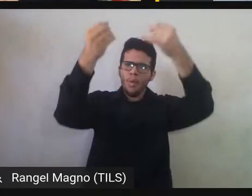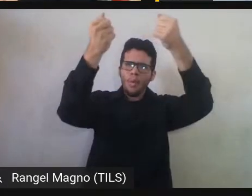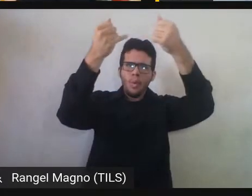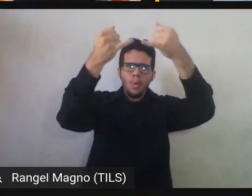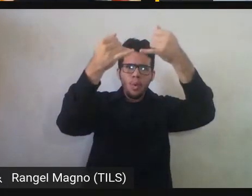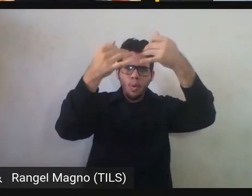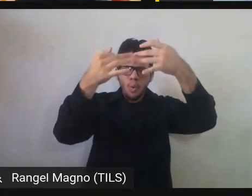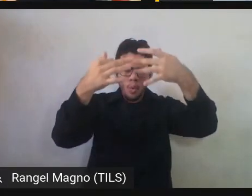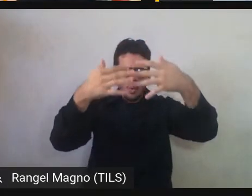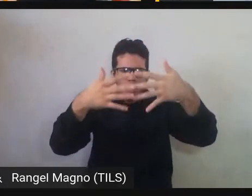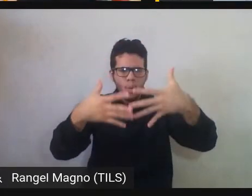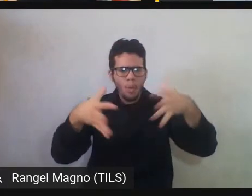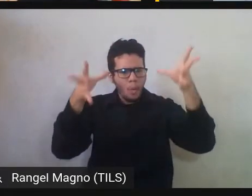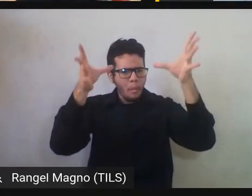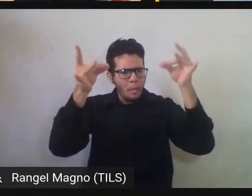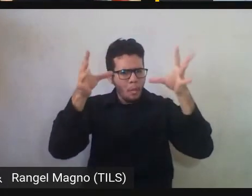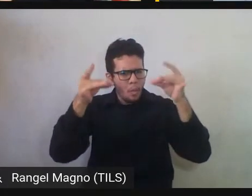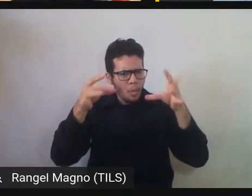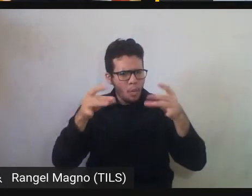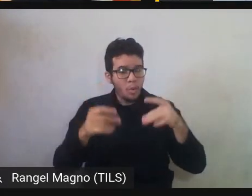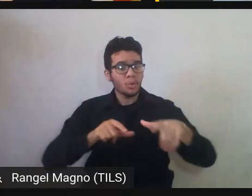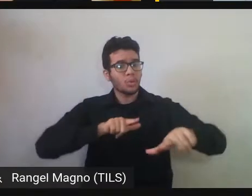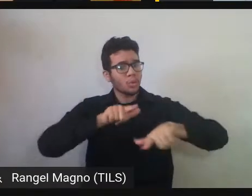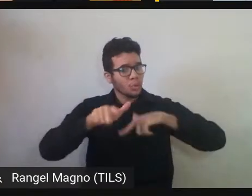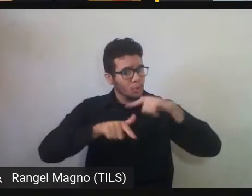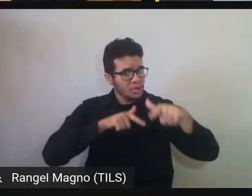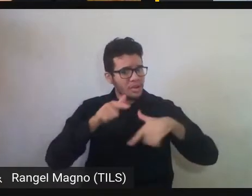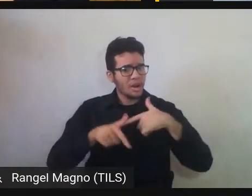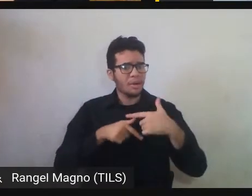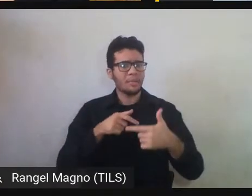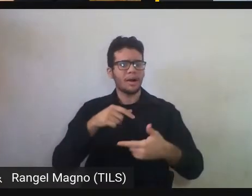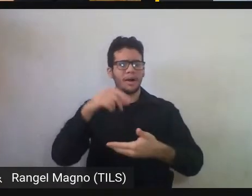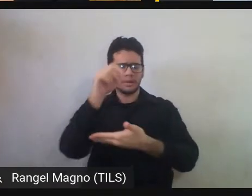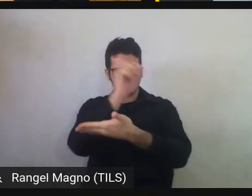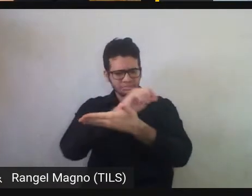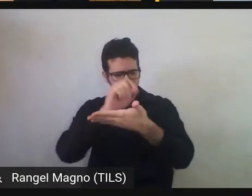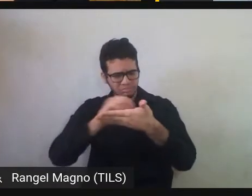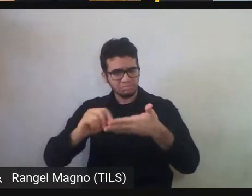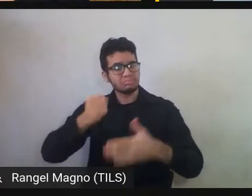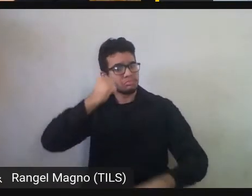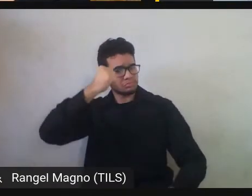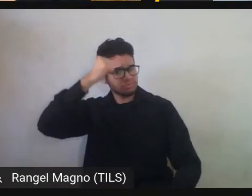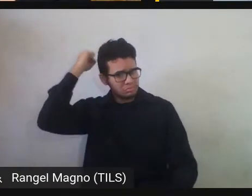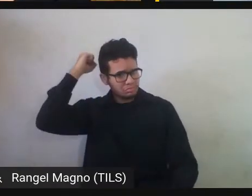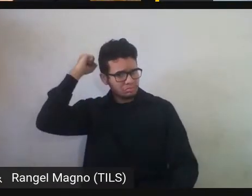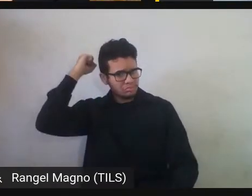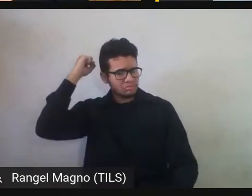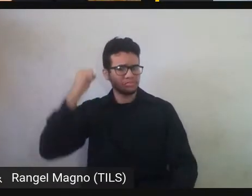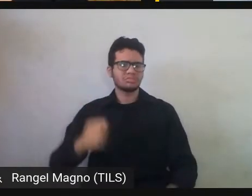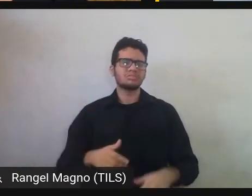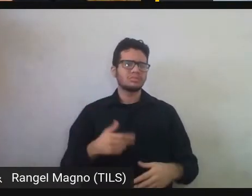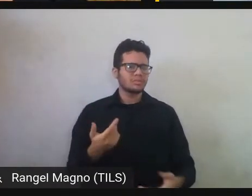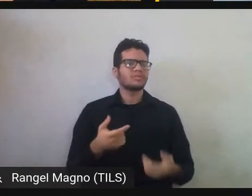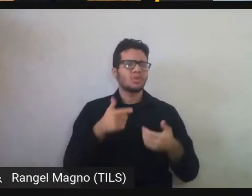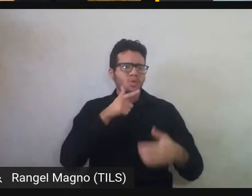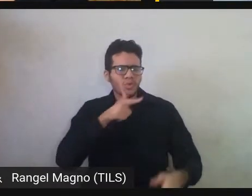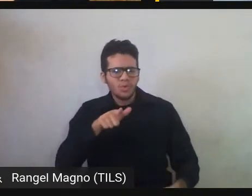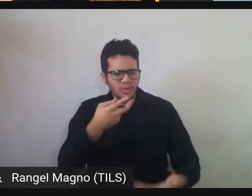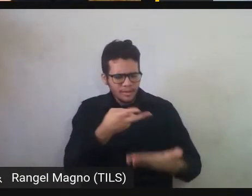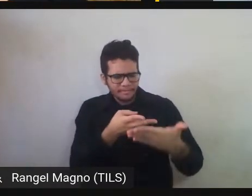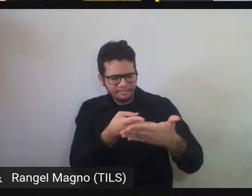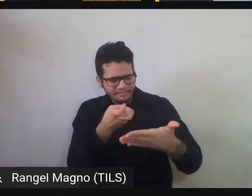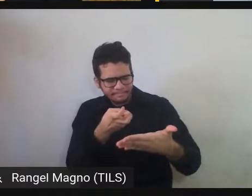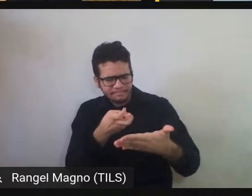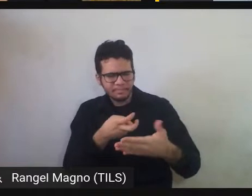e trabalham com os manuscritos então a cada vez que você lê um artigo sobre os manuscritos você vê como se trabalha com os